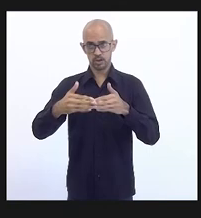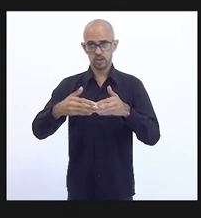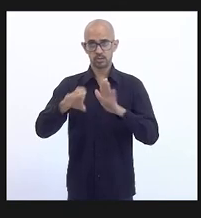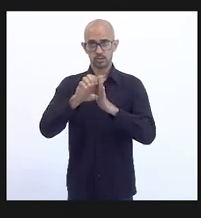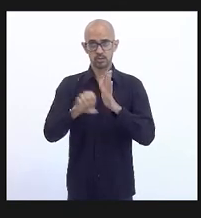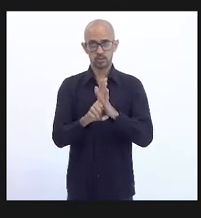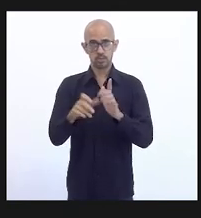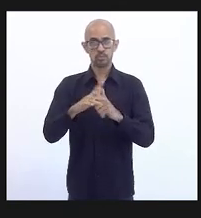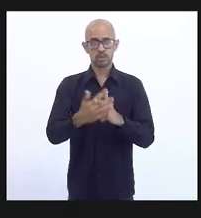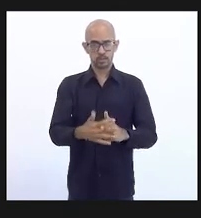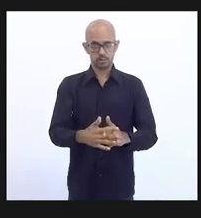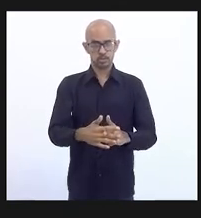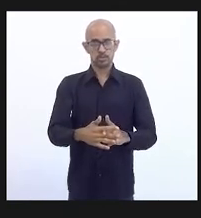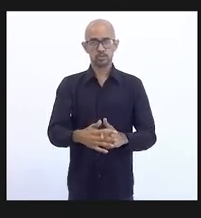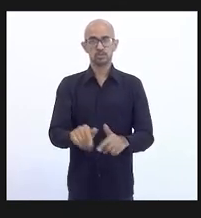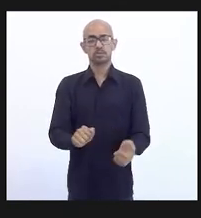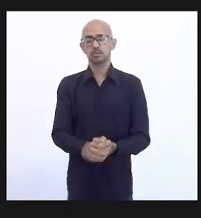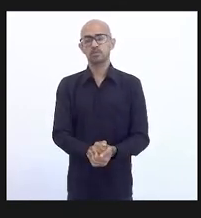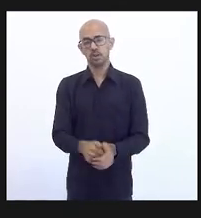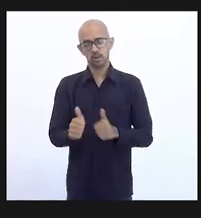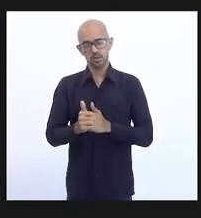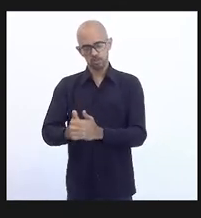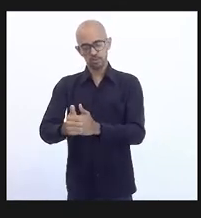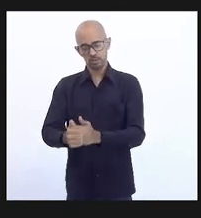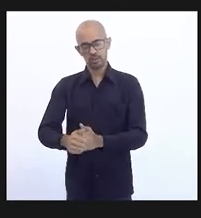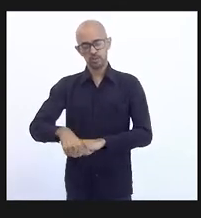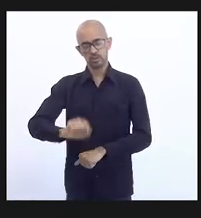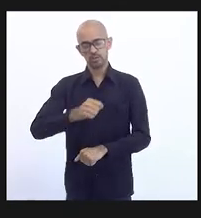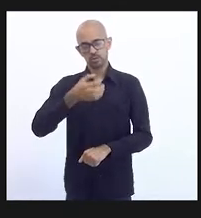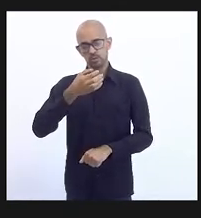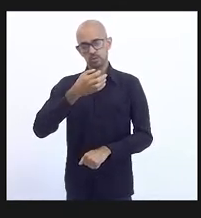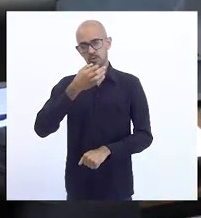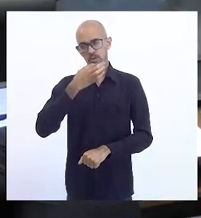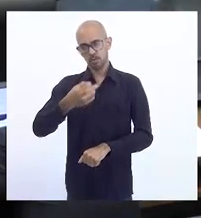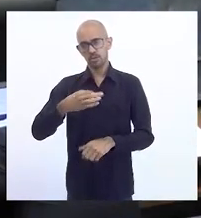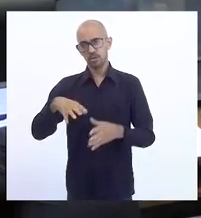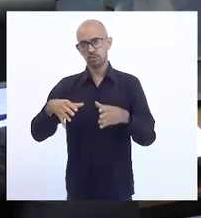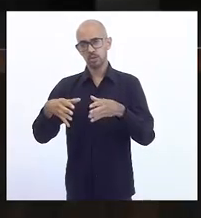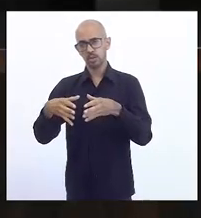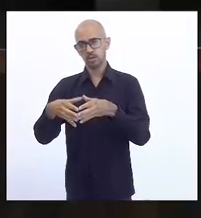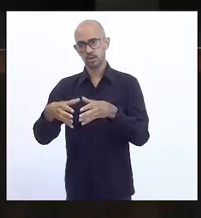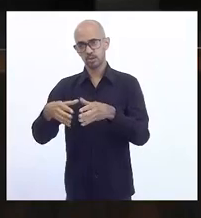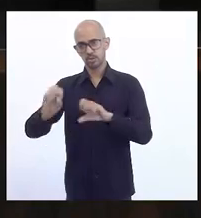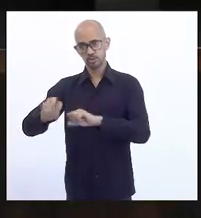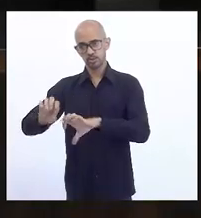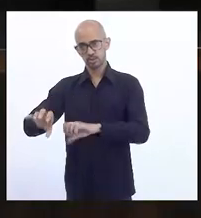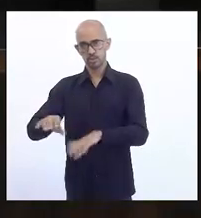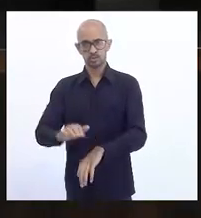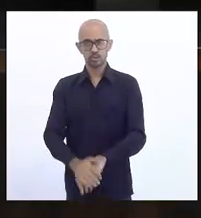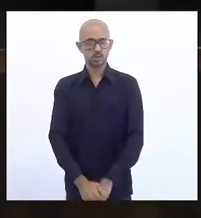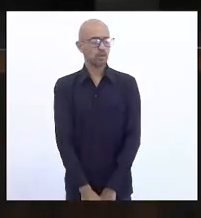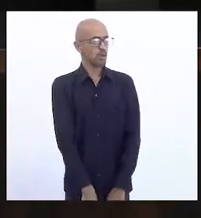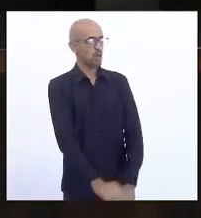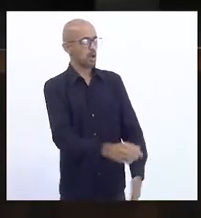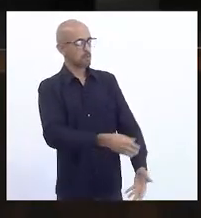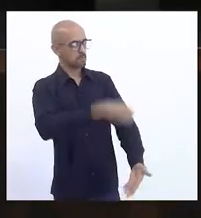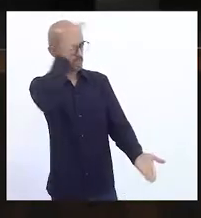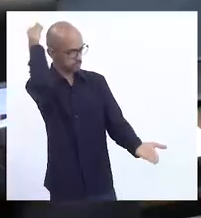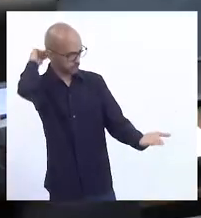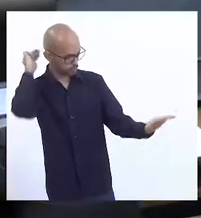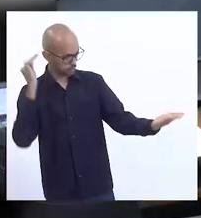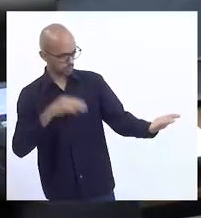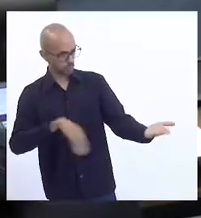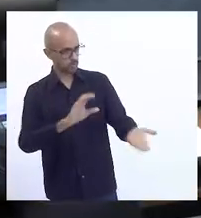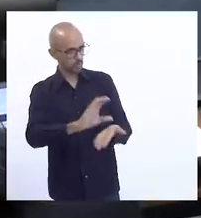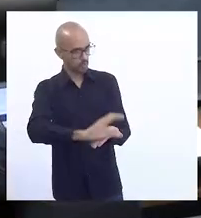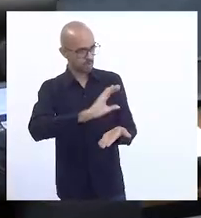com emendas acompanhando o parecer da Comissão de Educação. Pela Comissão de Orçamento, deputado Márcio Pacheco.